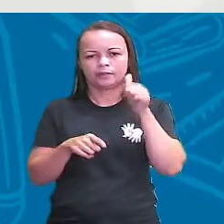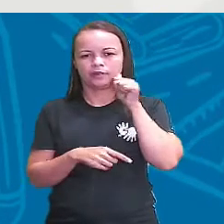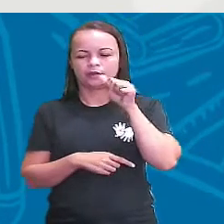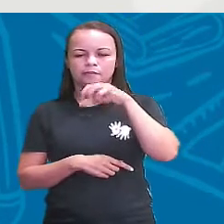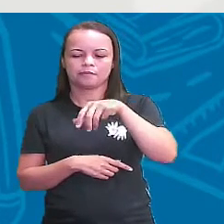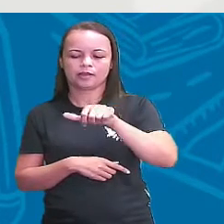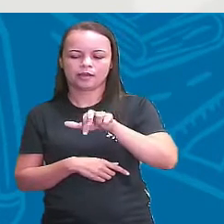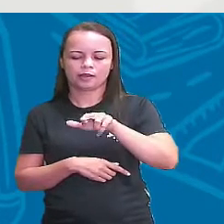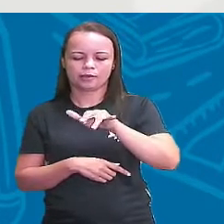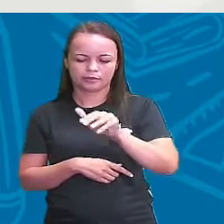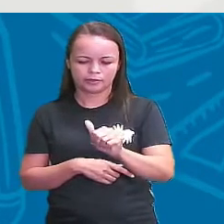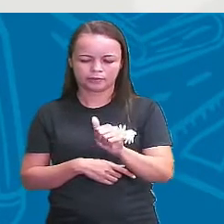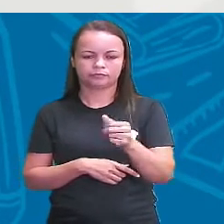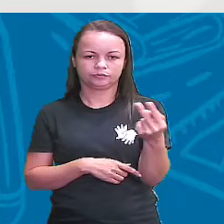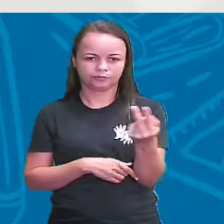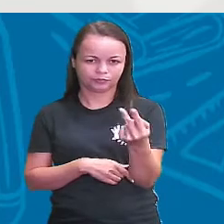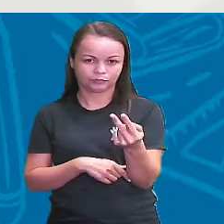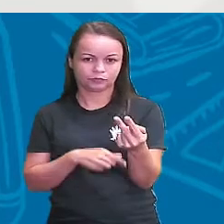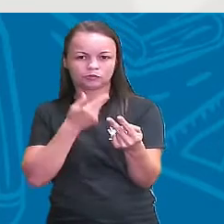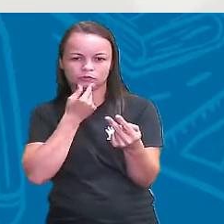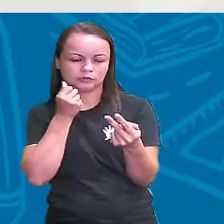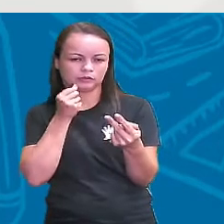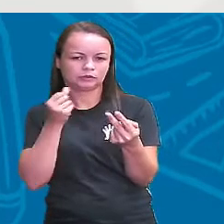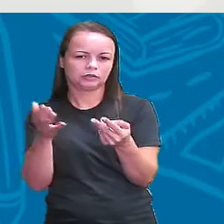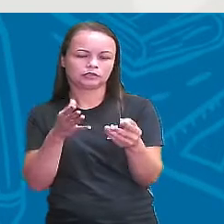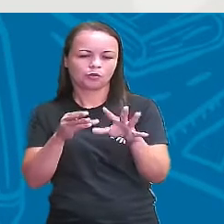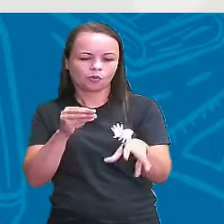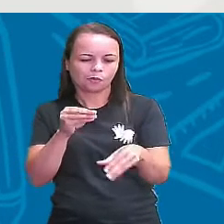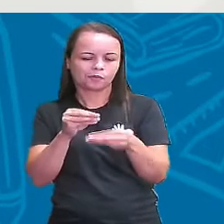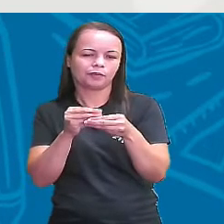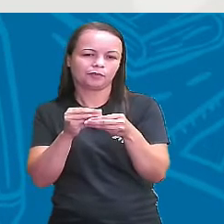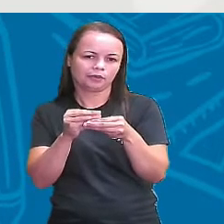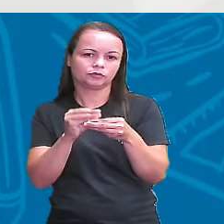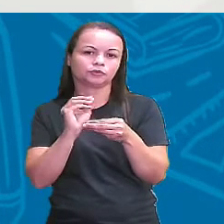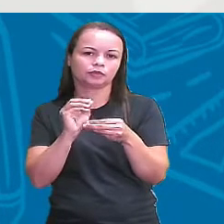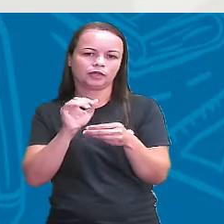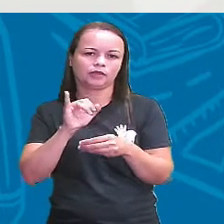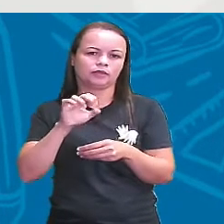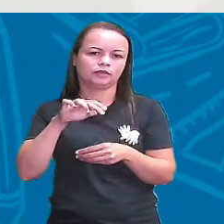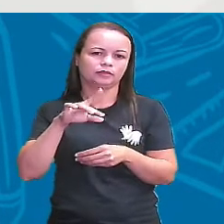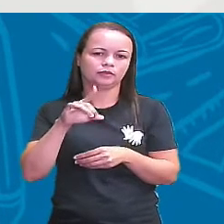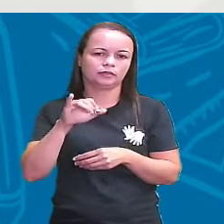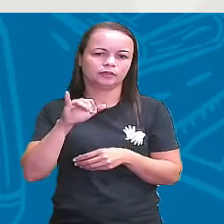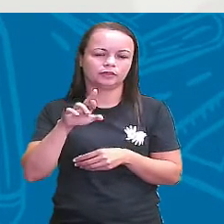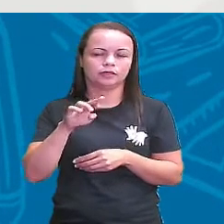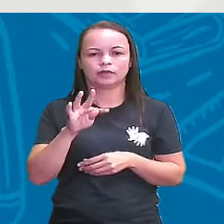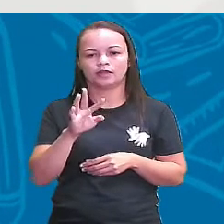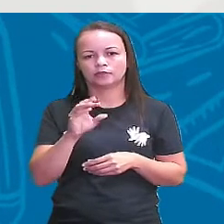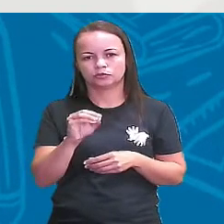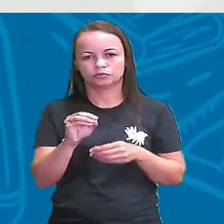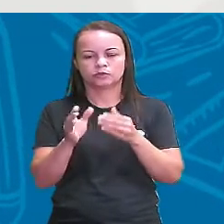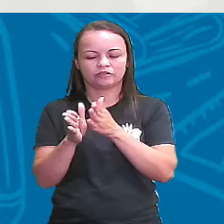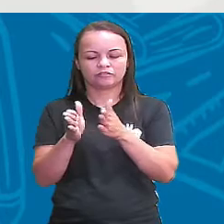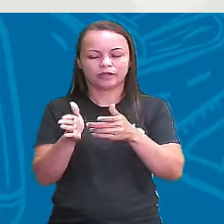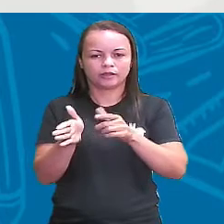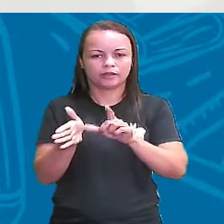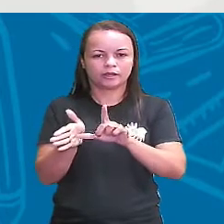Maria. José e Maria são os complementos indiretos. Então, eles vêm na